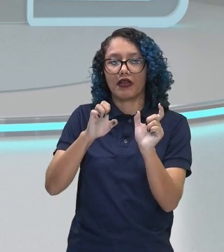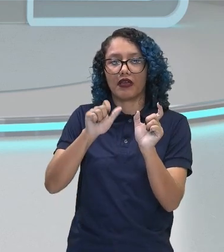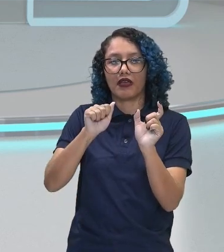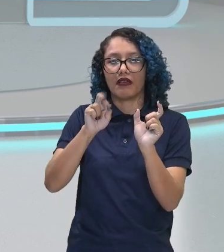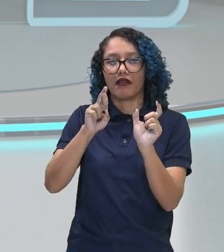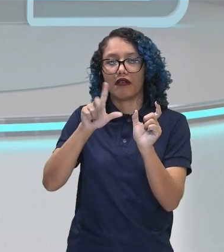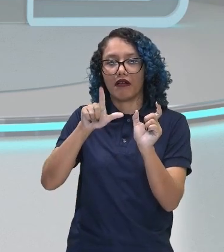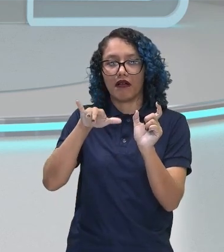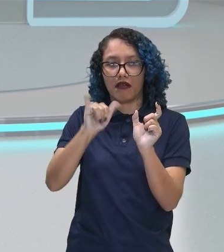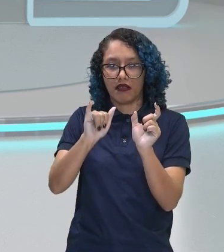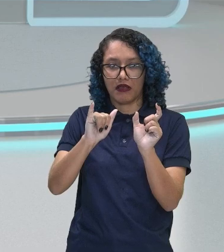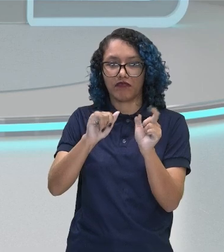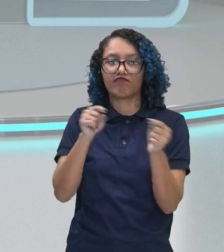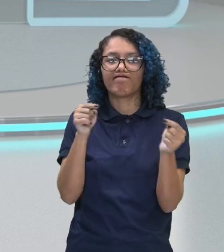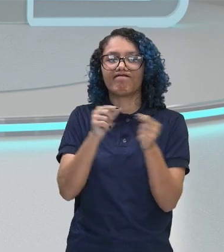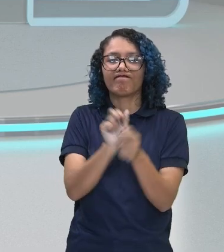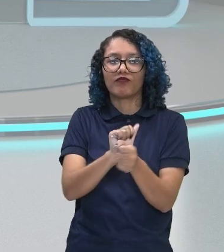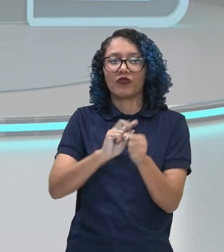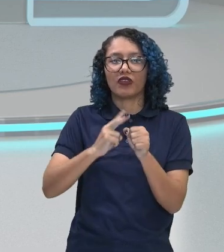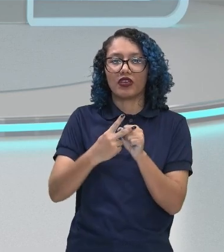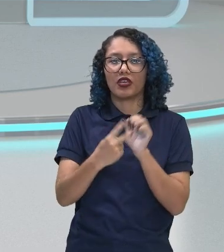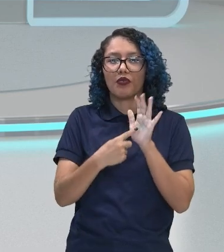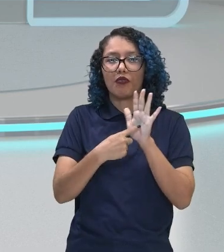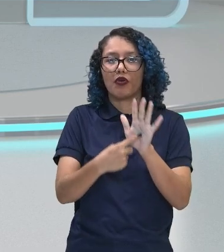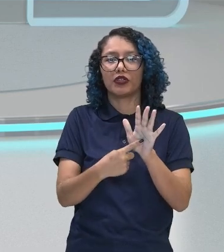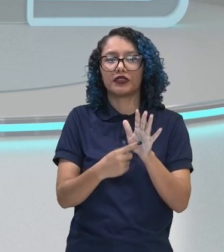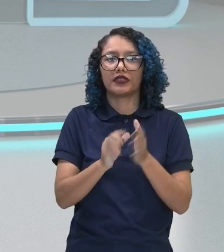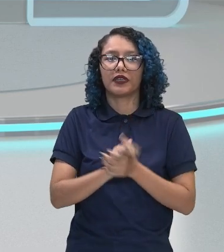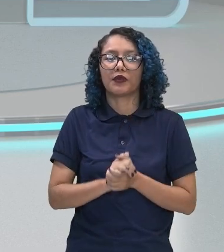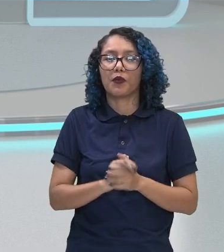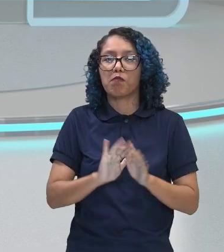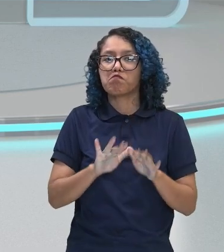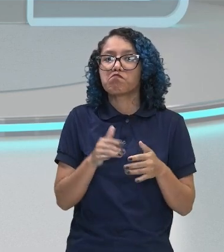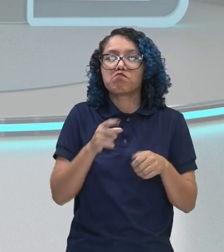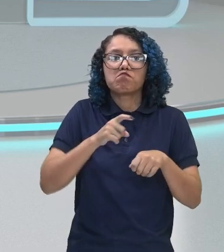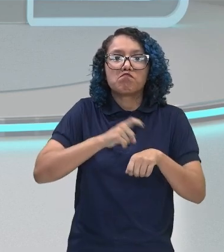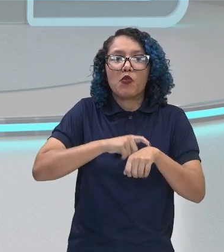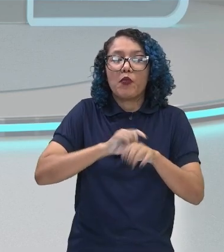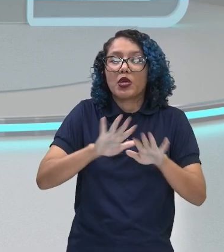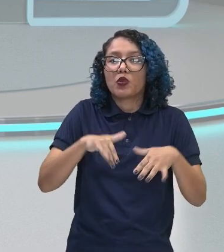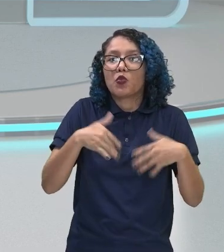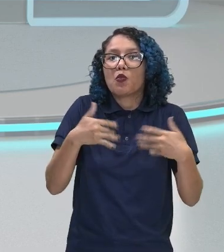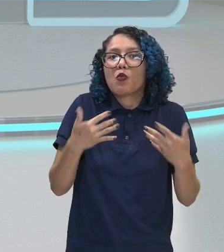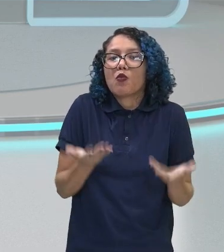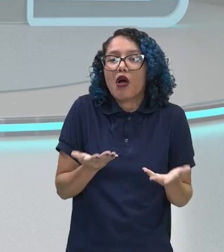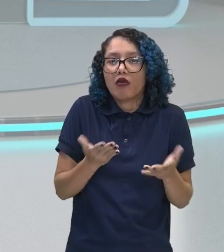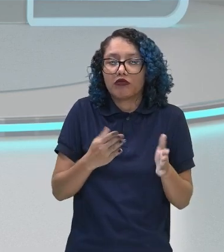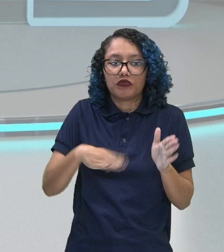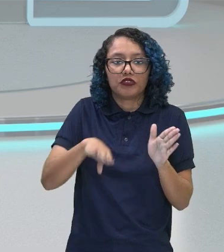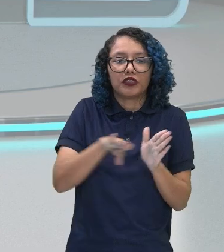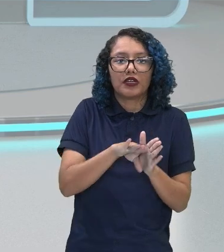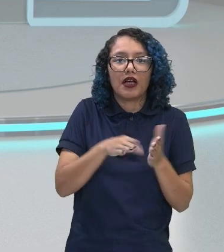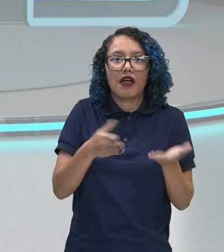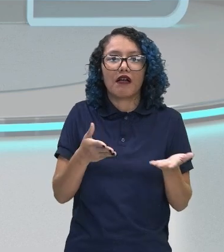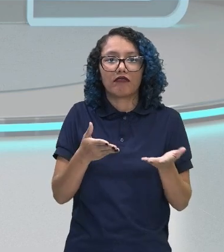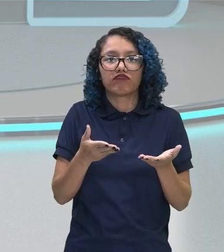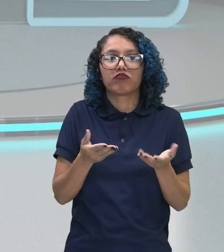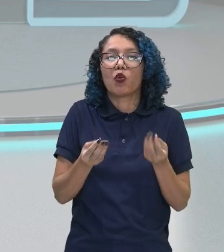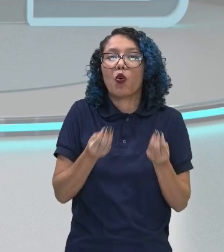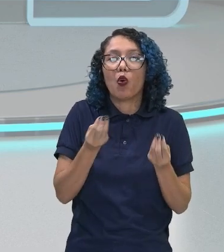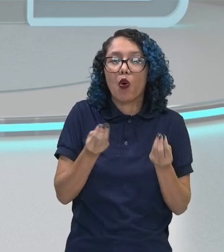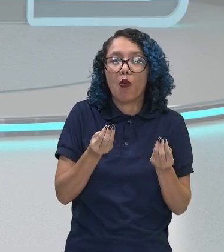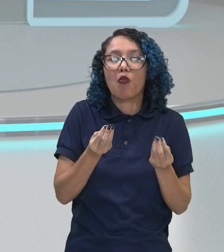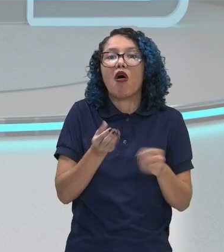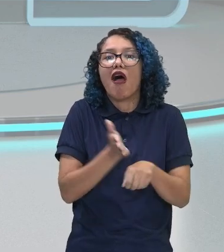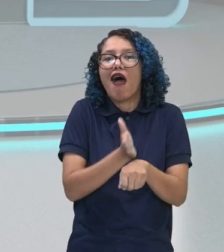um advérbio que indica quando Tom queria chegar, né? Ele queria chegar cedo, como, né? Quando que ele queria chegar? Ele queria chegar